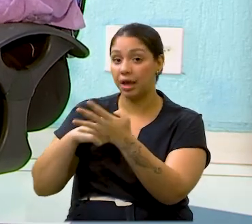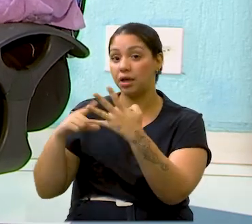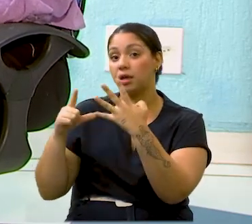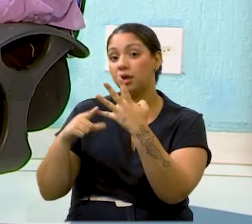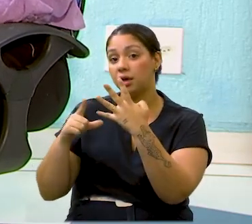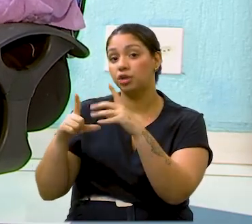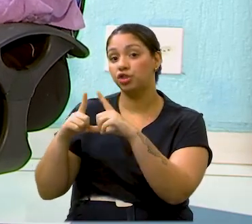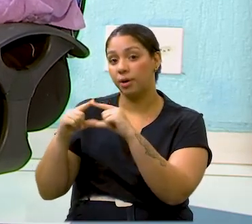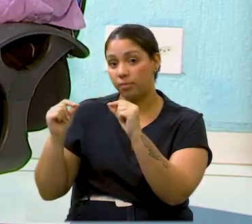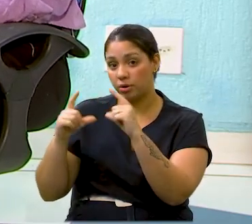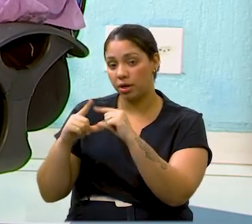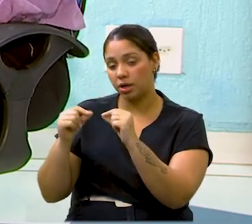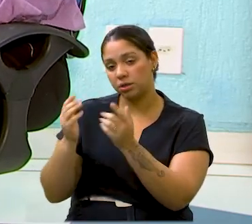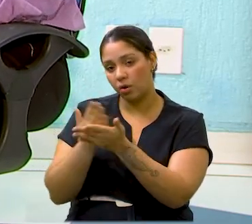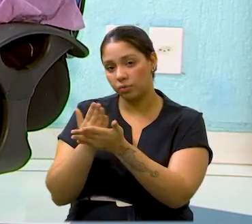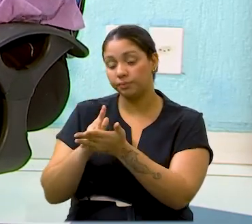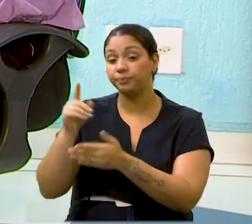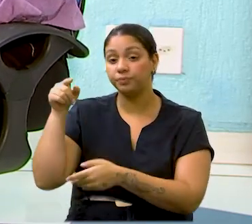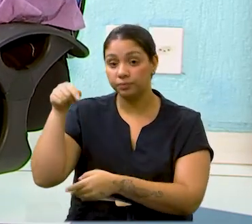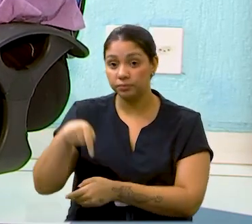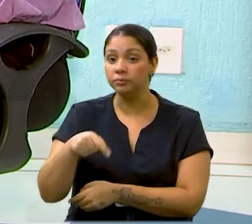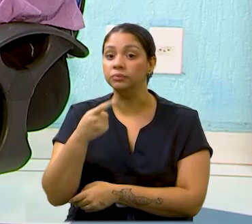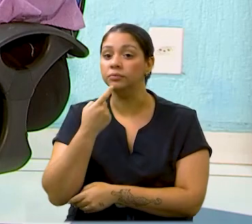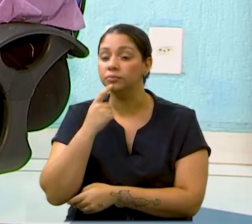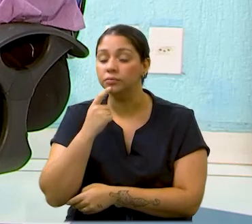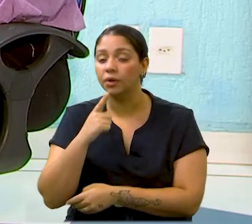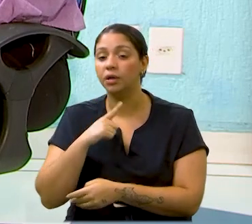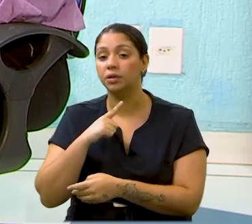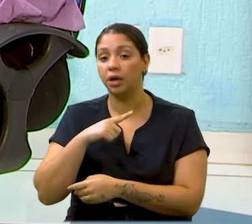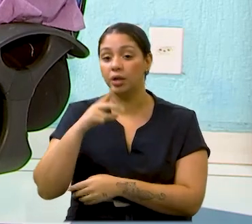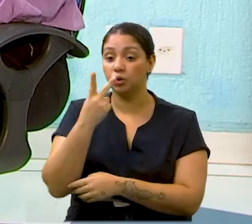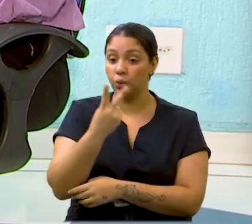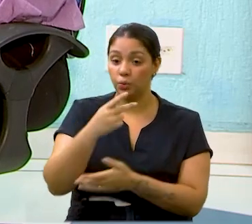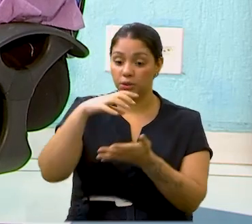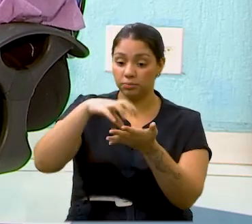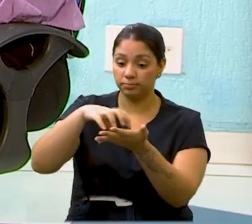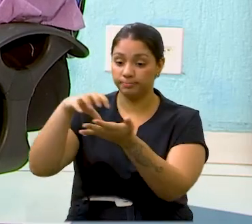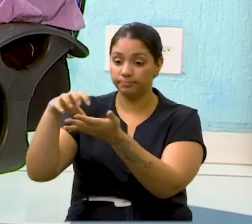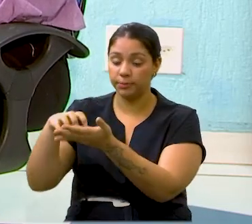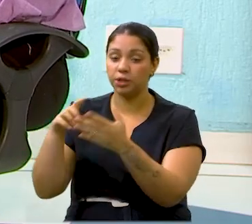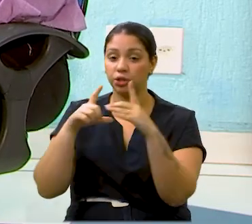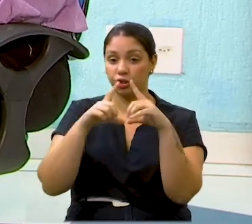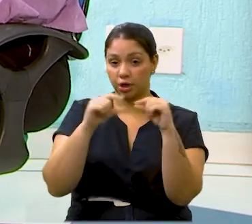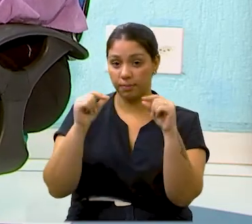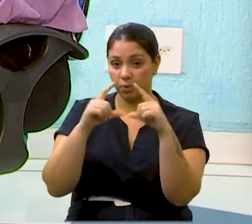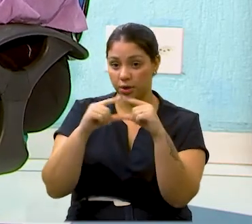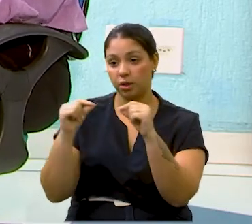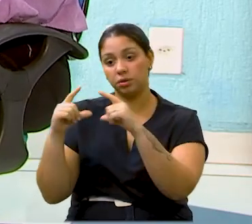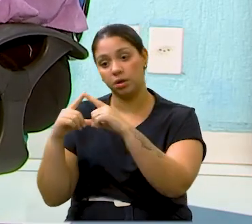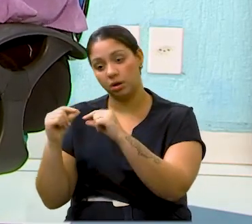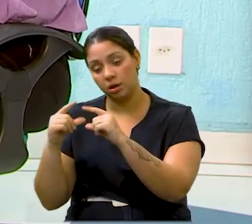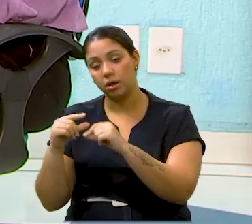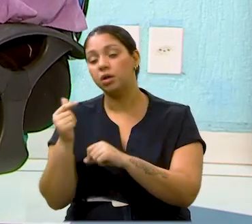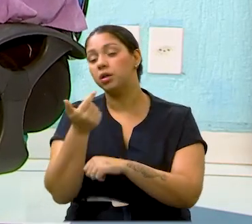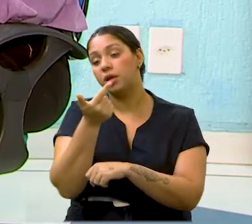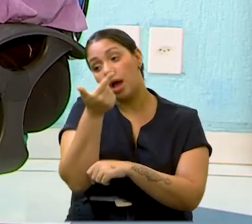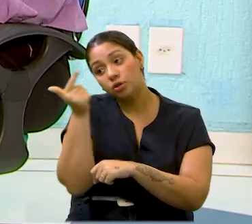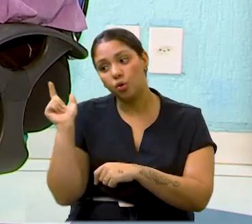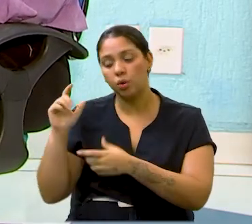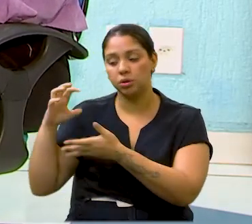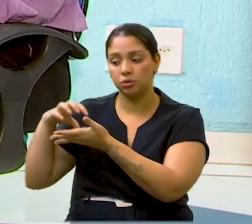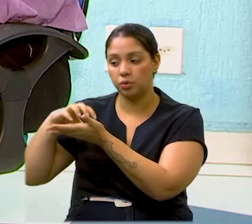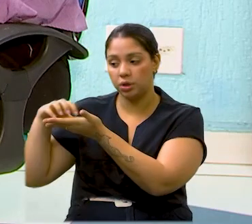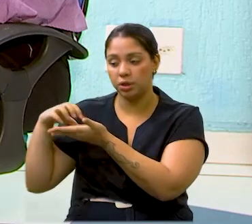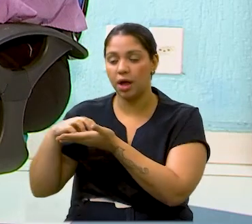japonês. Tá? Então, em Campinas temos 2 unidades que aplicam japonês e as demais, português, matemática